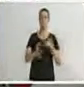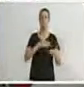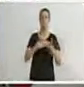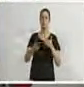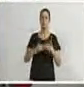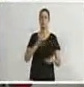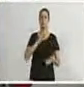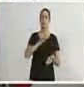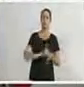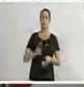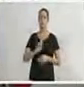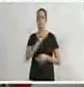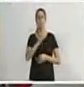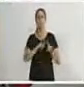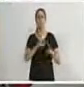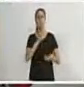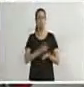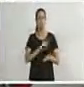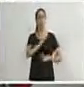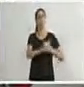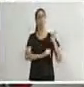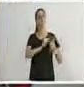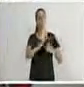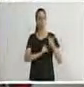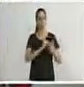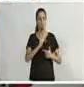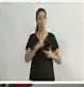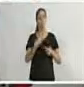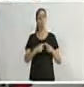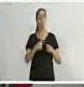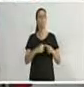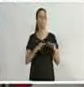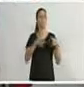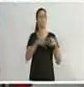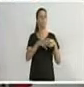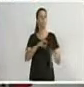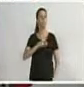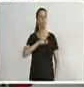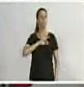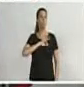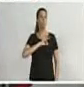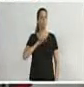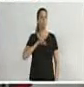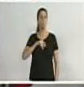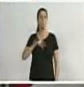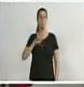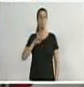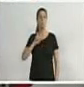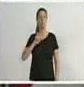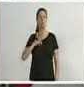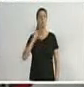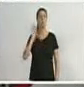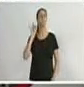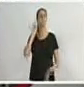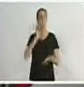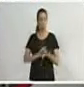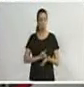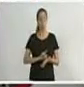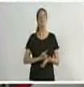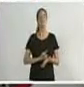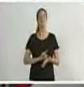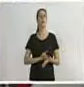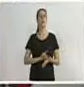o seu contingente humano, constituído pelos nossos policiais militares, supera com sobras